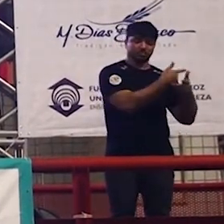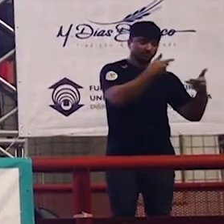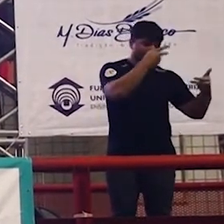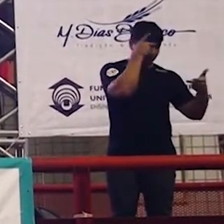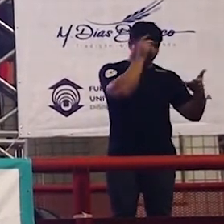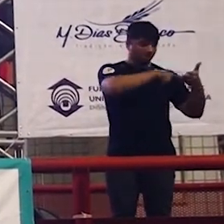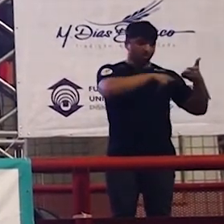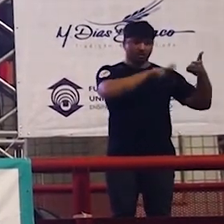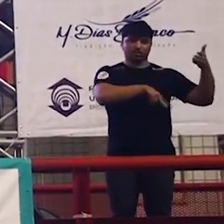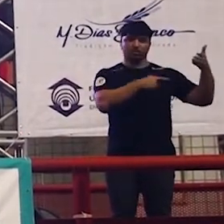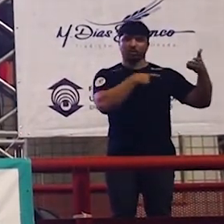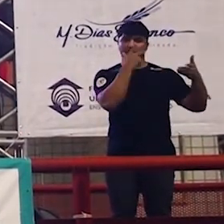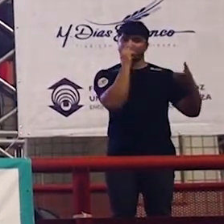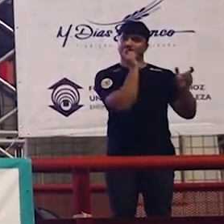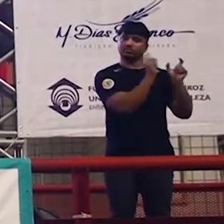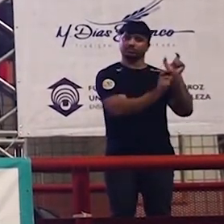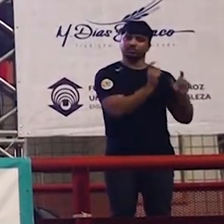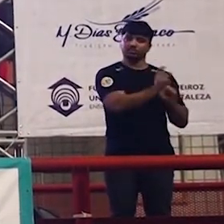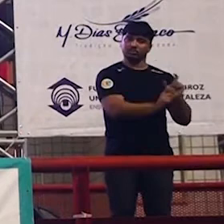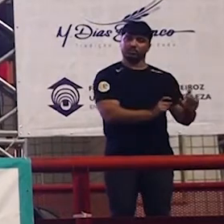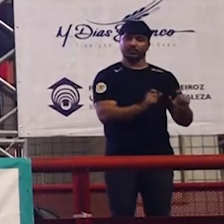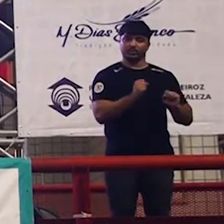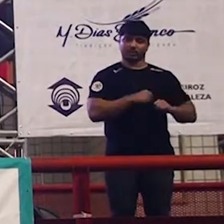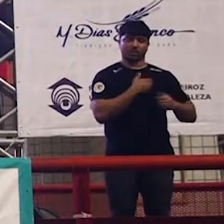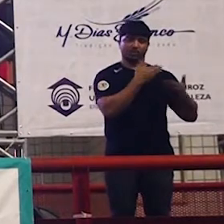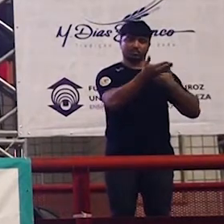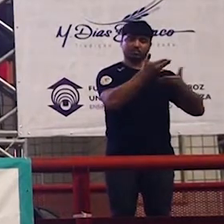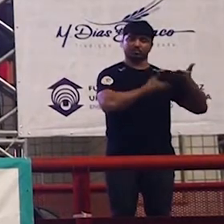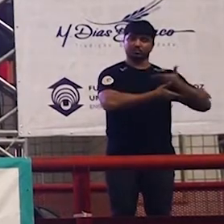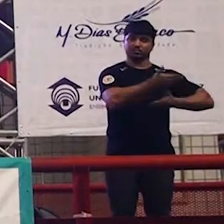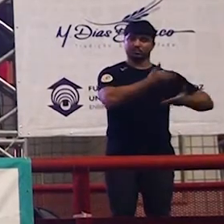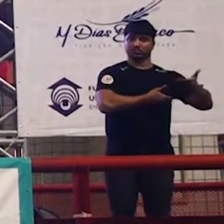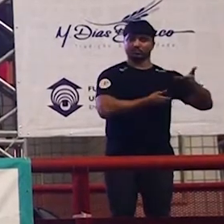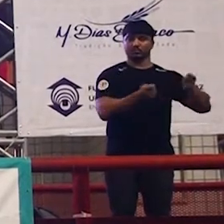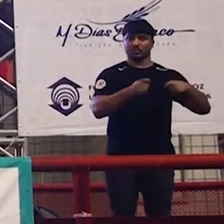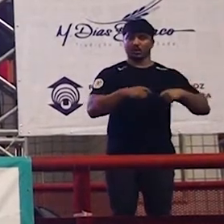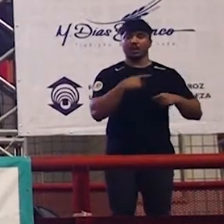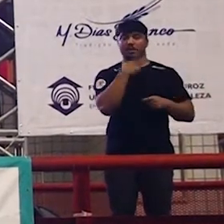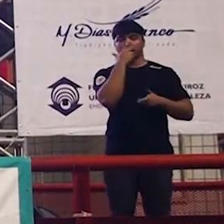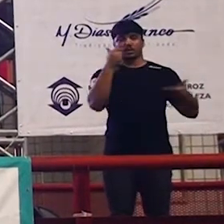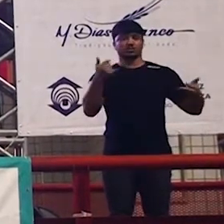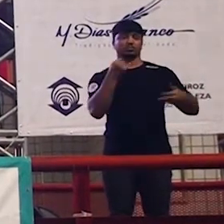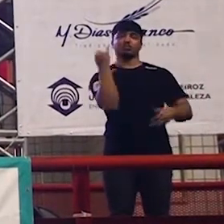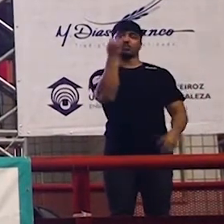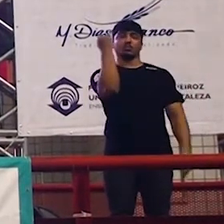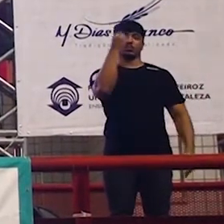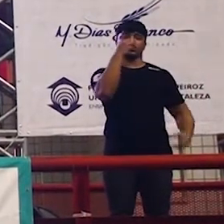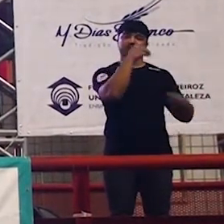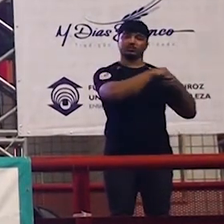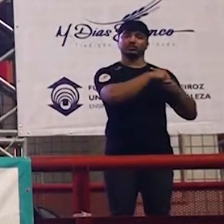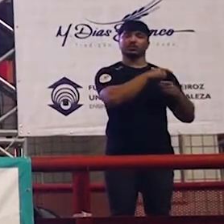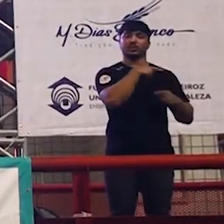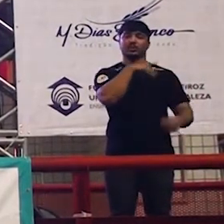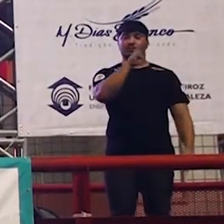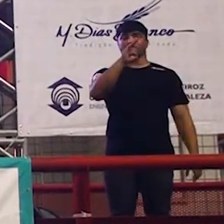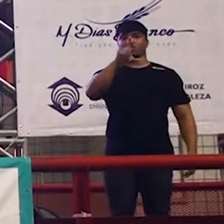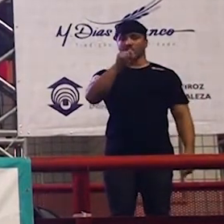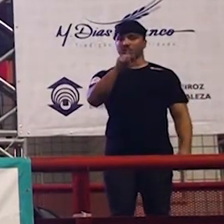leitores deixarem comentários de forma a interagir com o autor e outros leitores é uma parte importante dos muitos